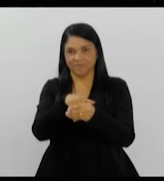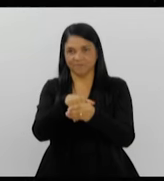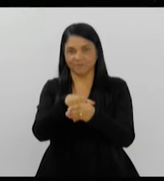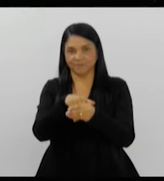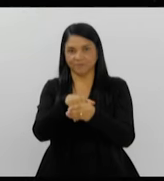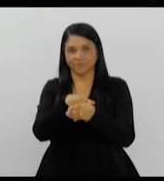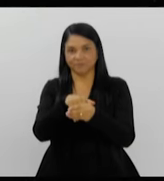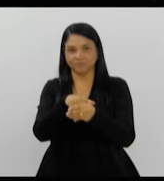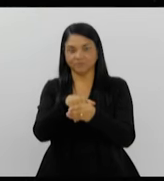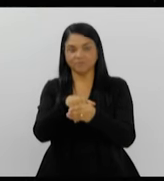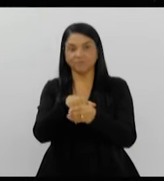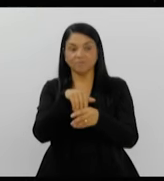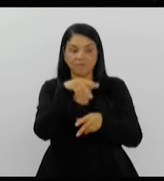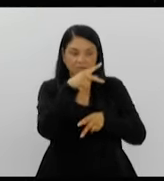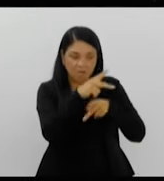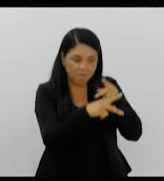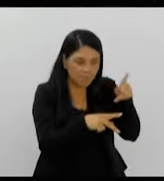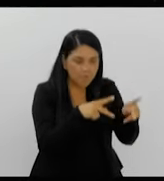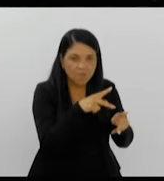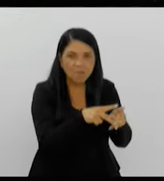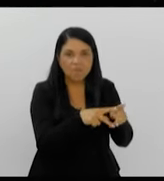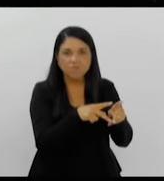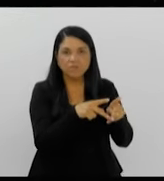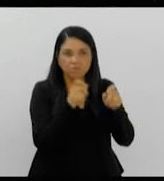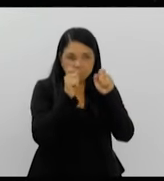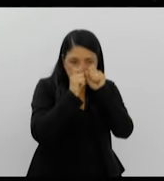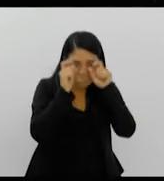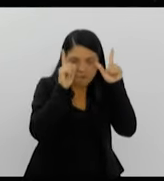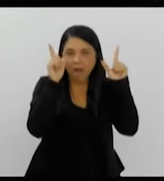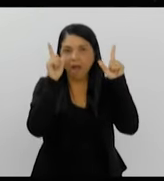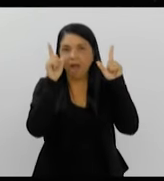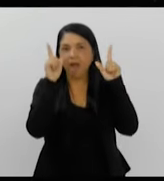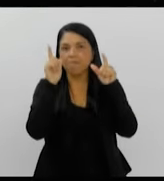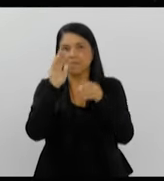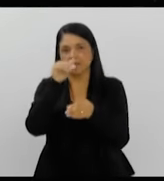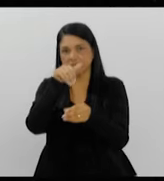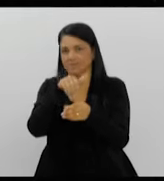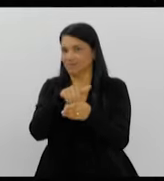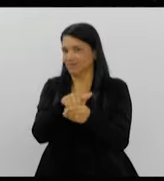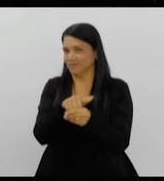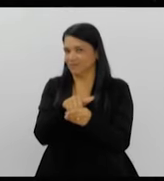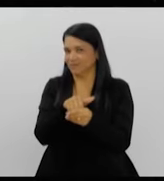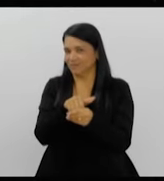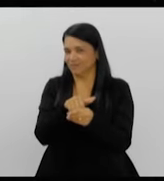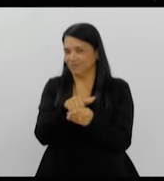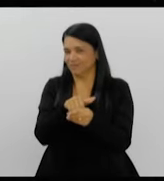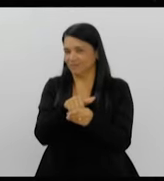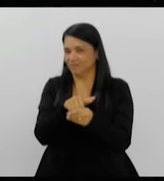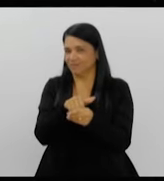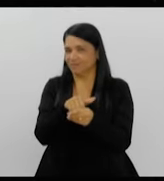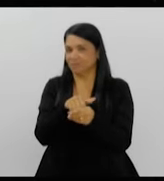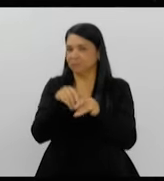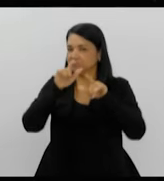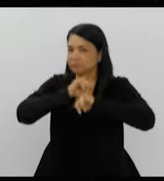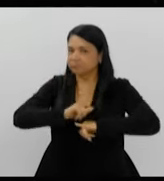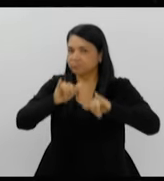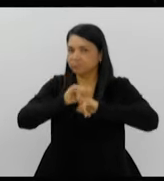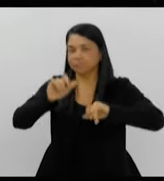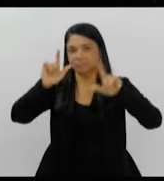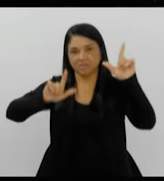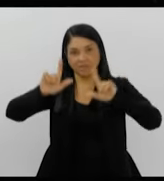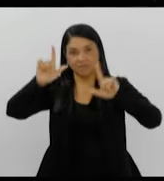e o povo tá acordando pras eleições porque começou propaganda em TV vai